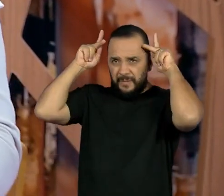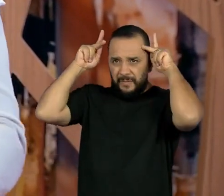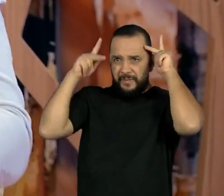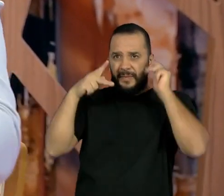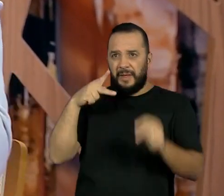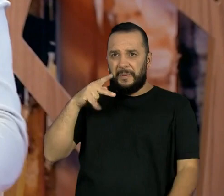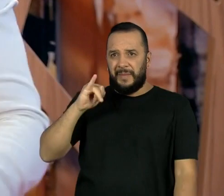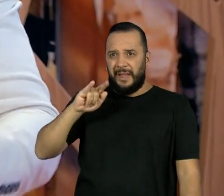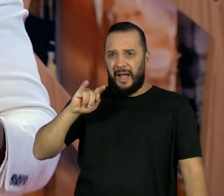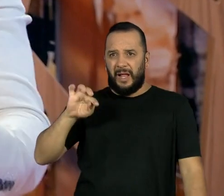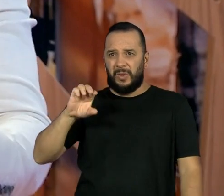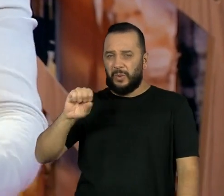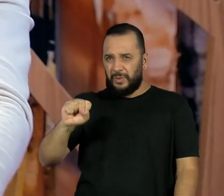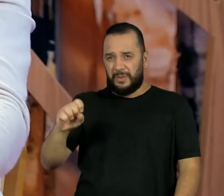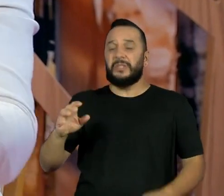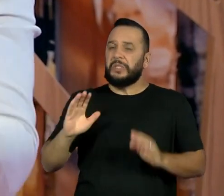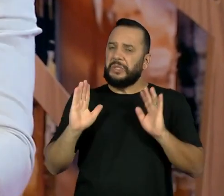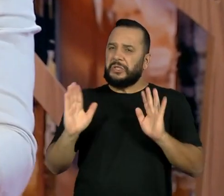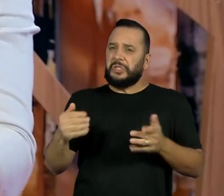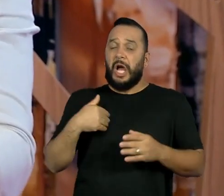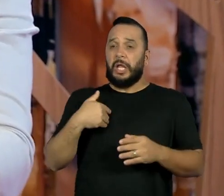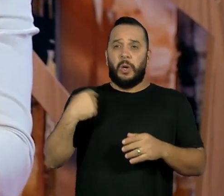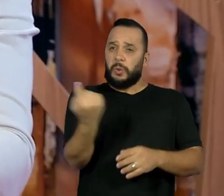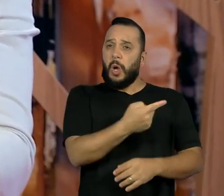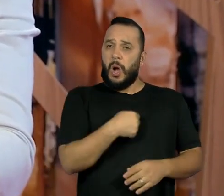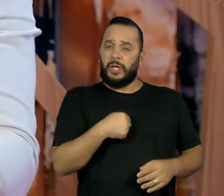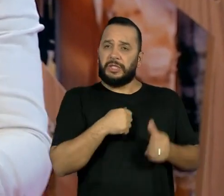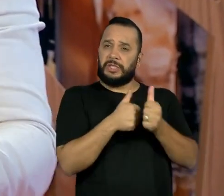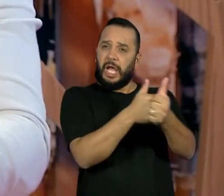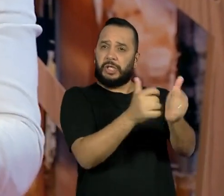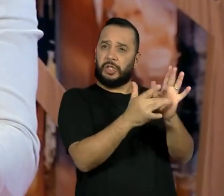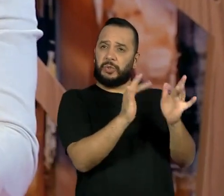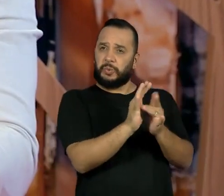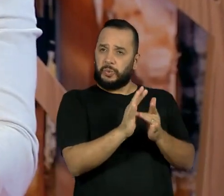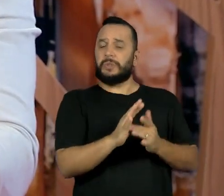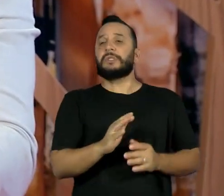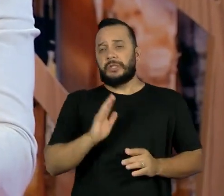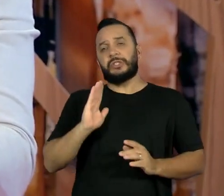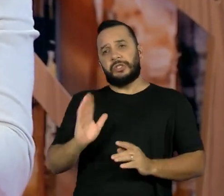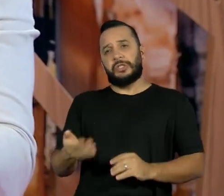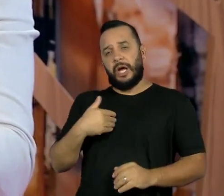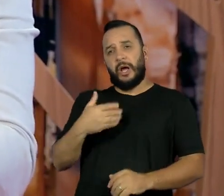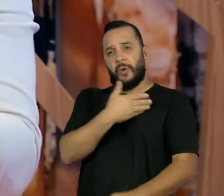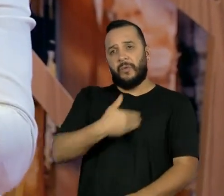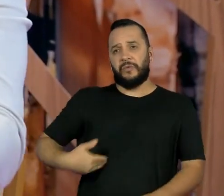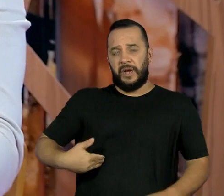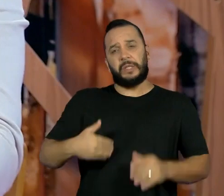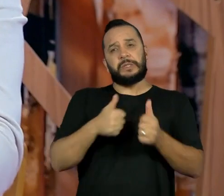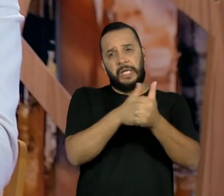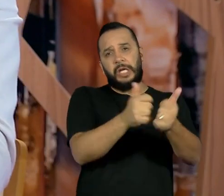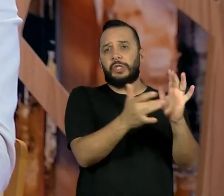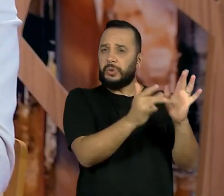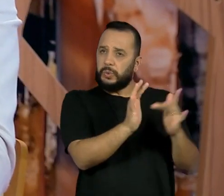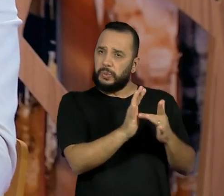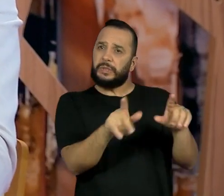cristão. E aí foi quando o Estado se apropriou do cristianismo e falou, não, o Estado agora também é cristão.